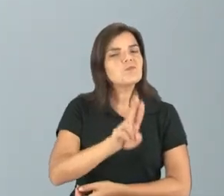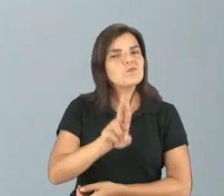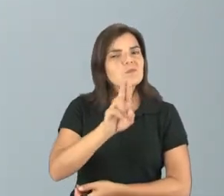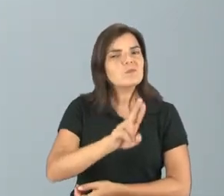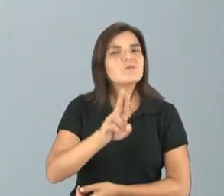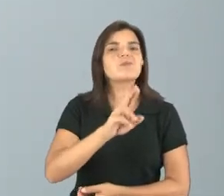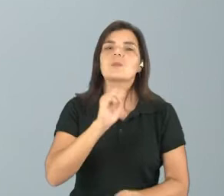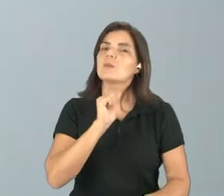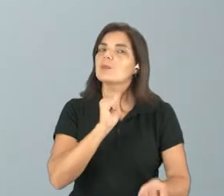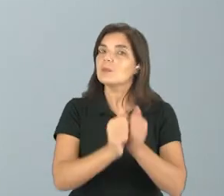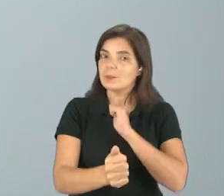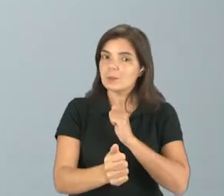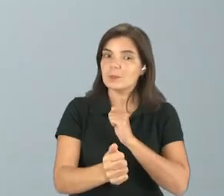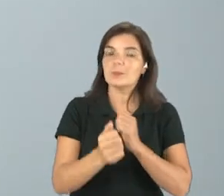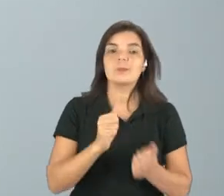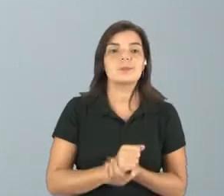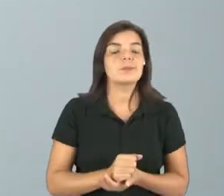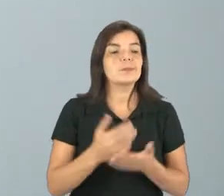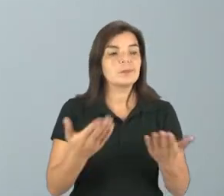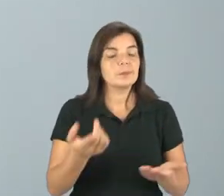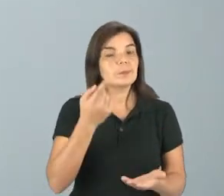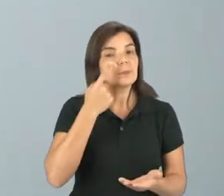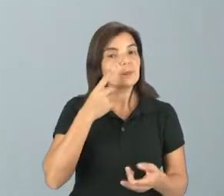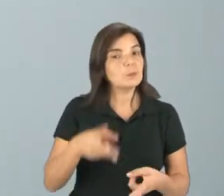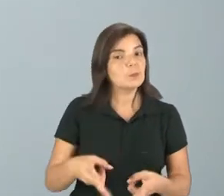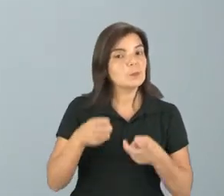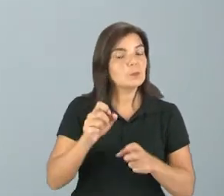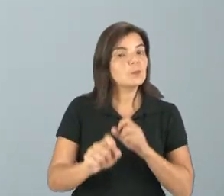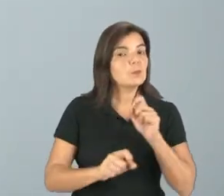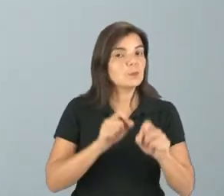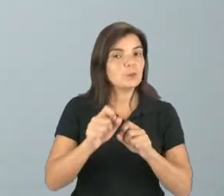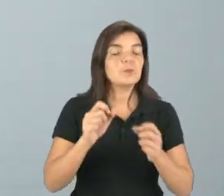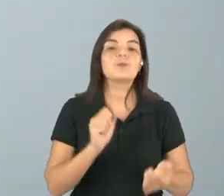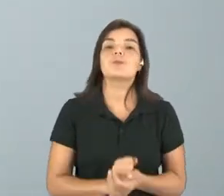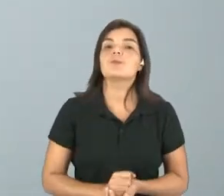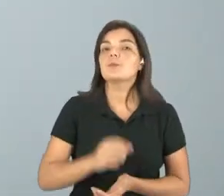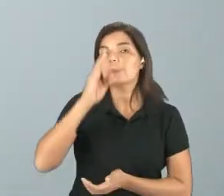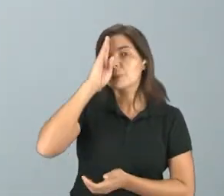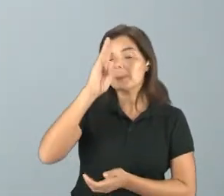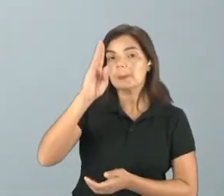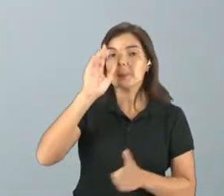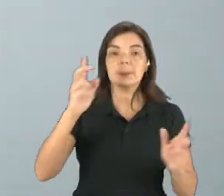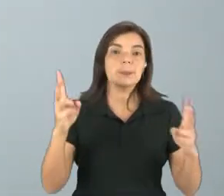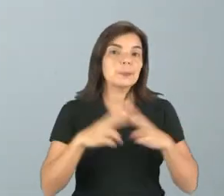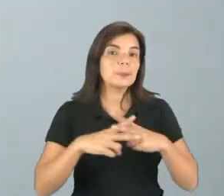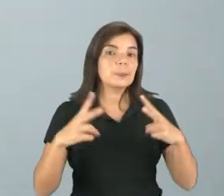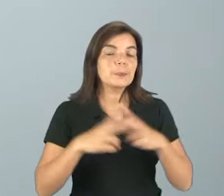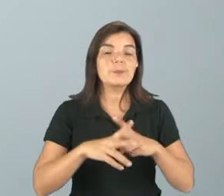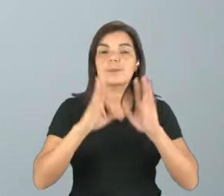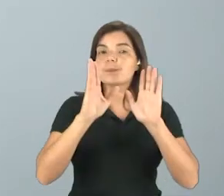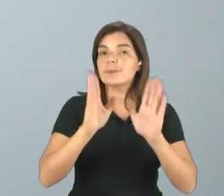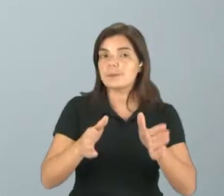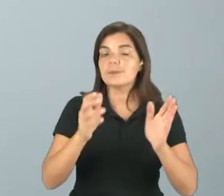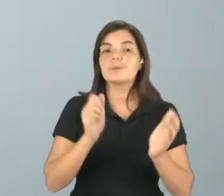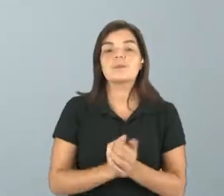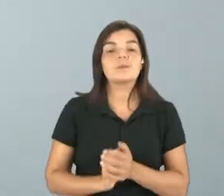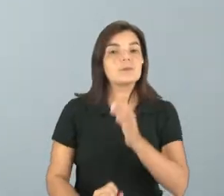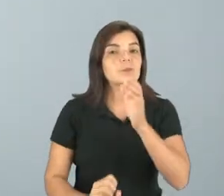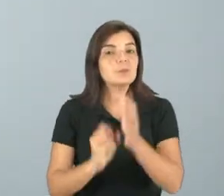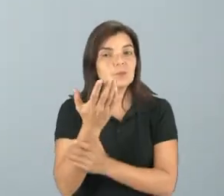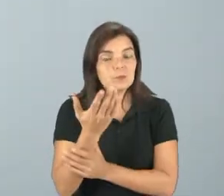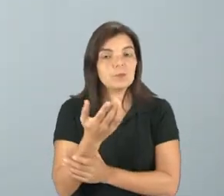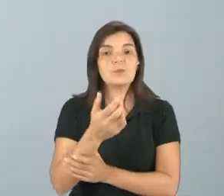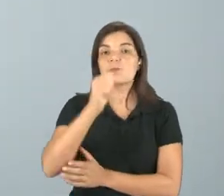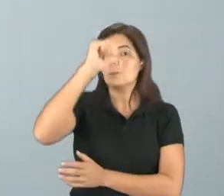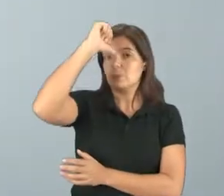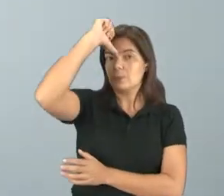forma esportiva, né? E a gente pode ver que uma das principais lutas, elas já foram originadas